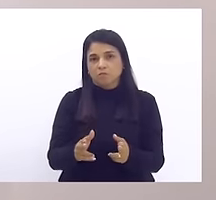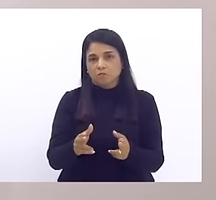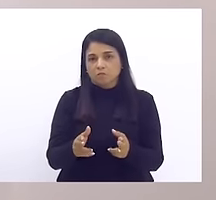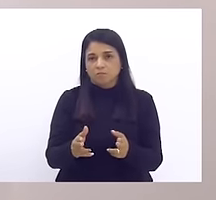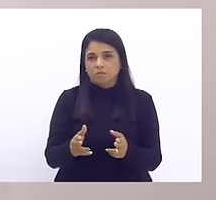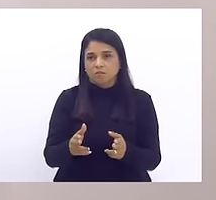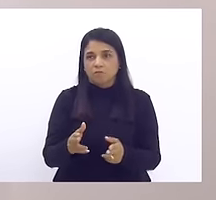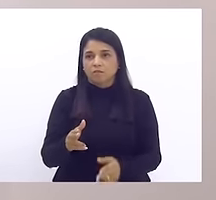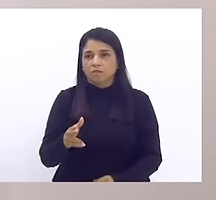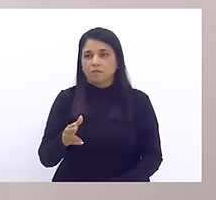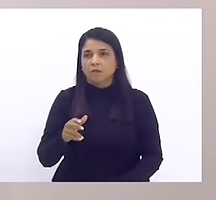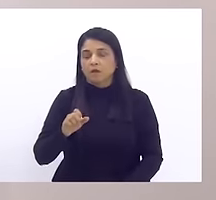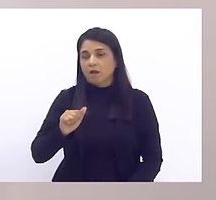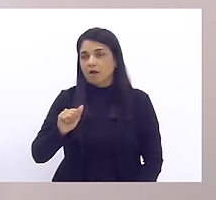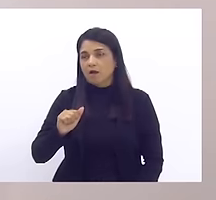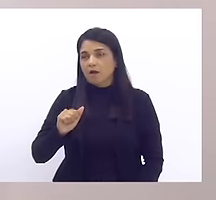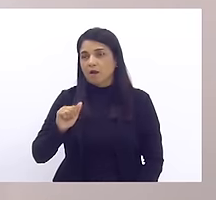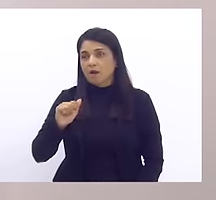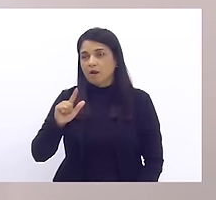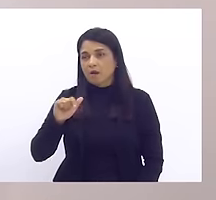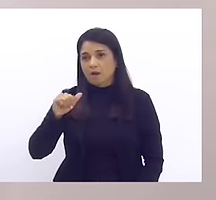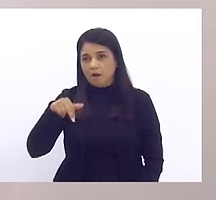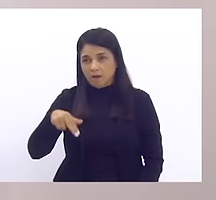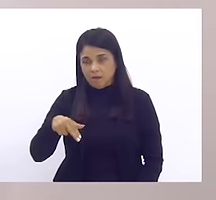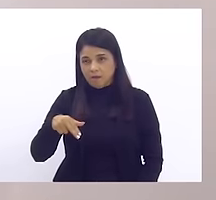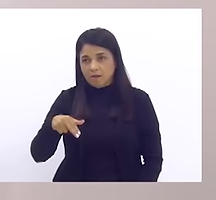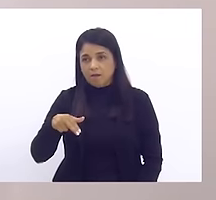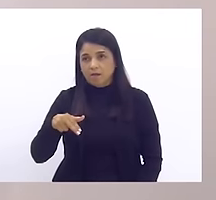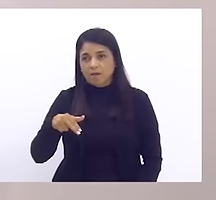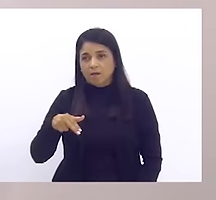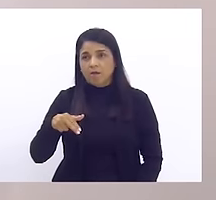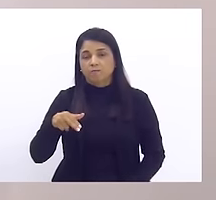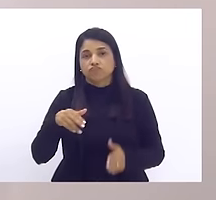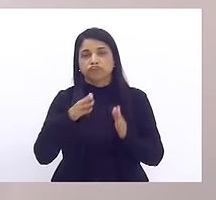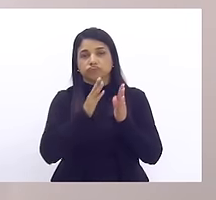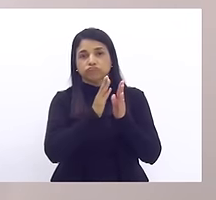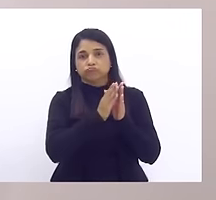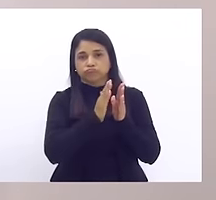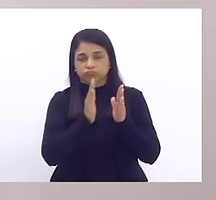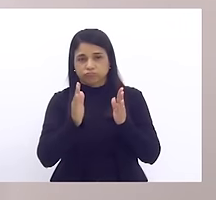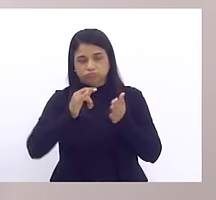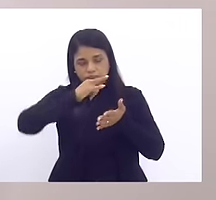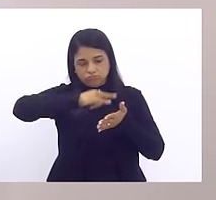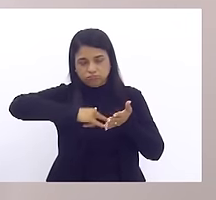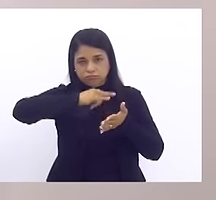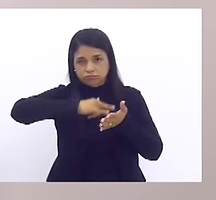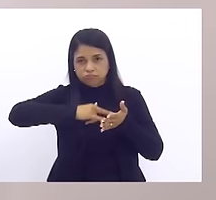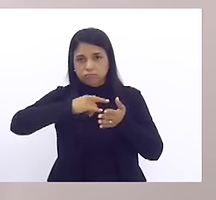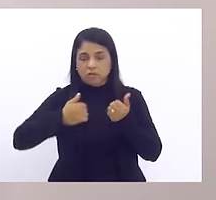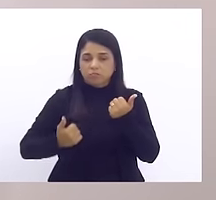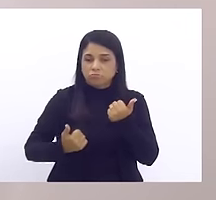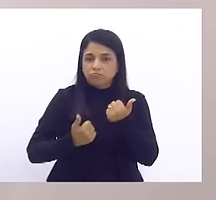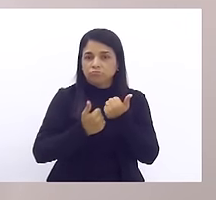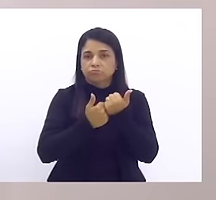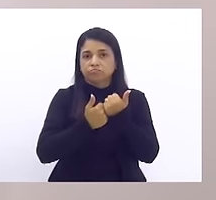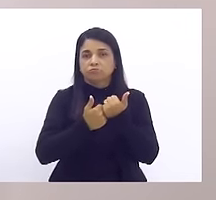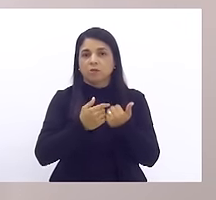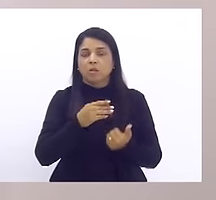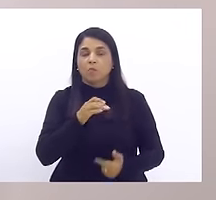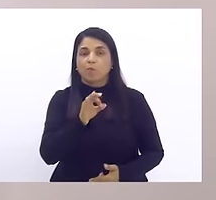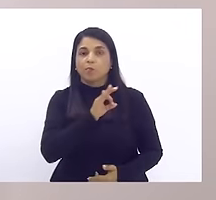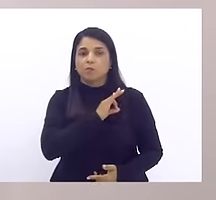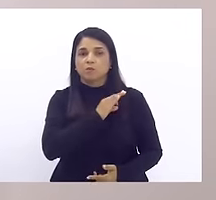Alex o senhor coloca ali Alan se eu coloco ali na sua ordem de serviço o pedido de força auxiliares incluindo a polícia civil